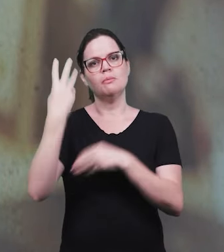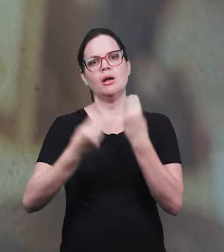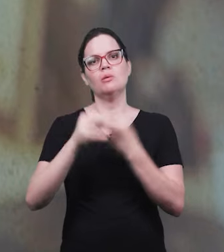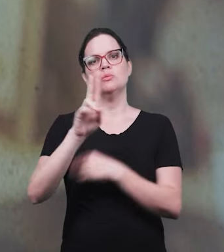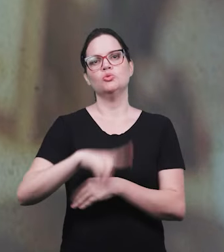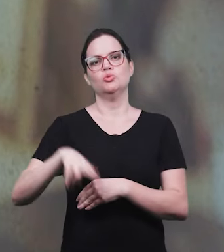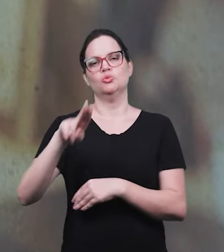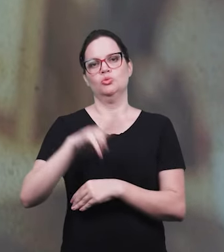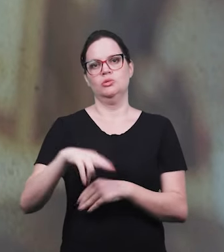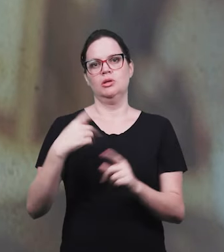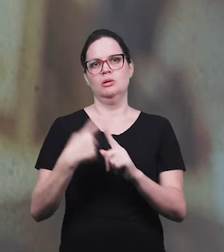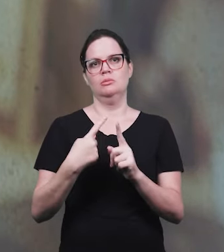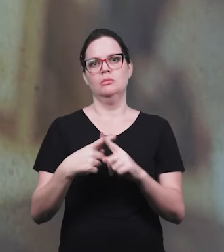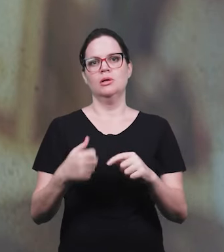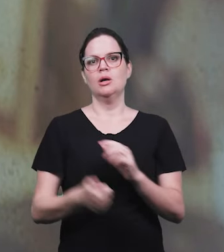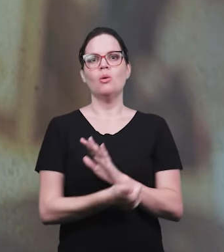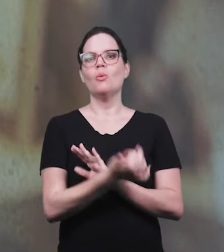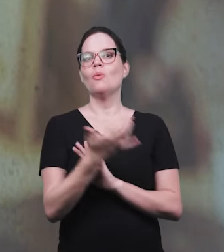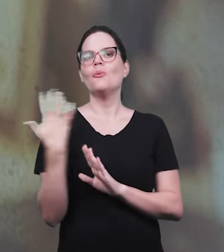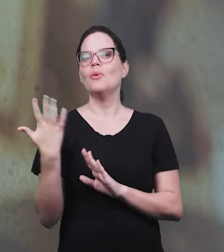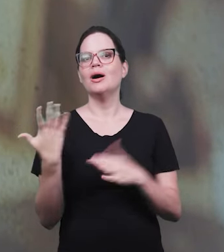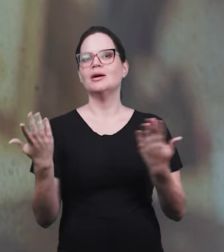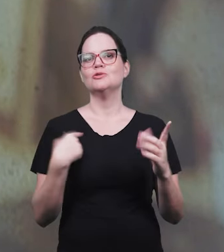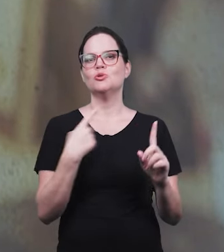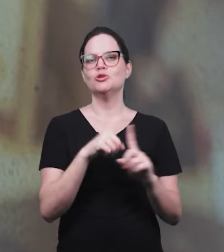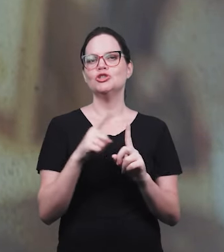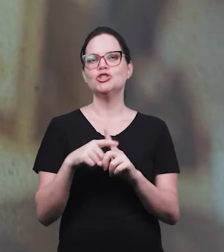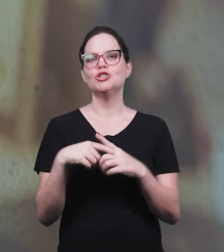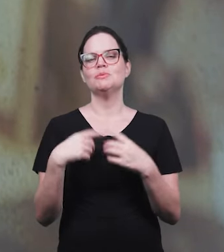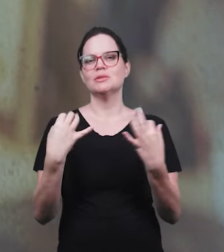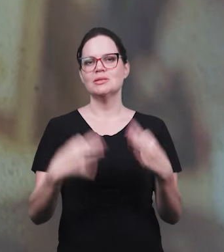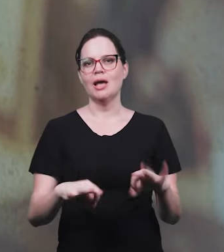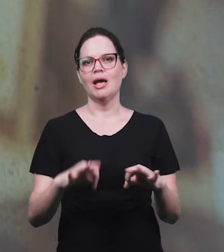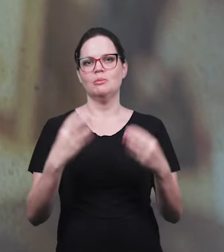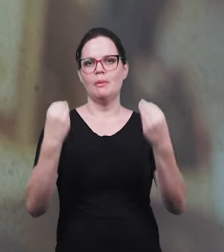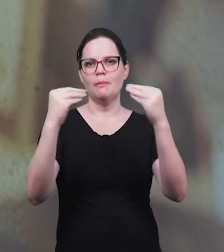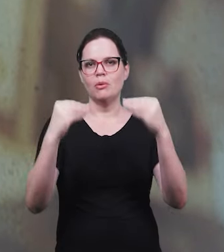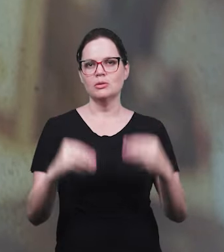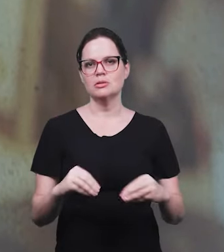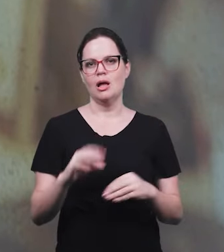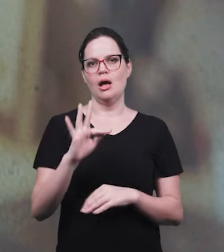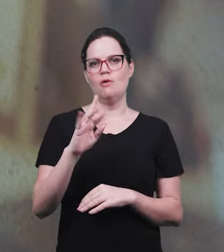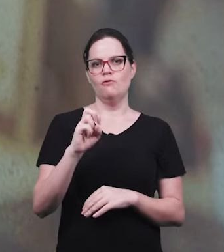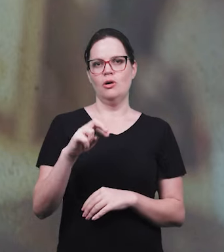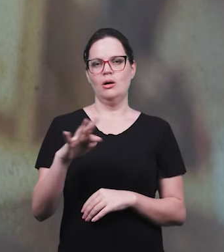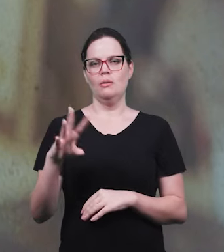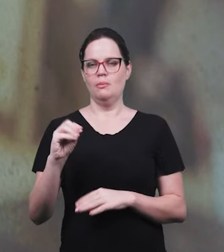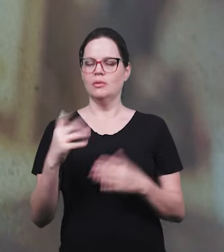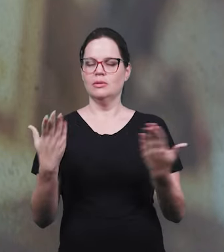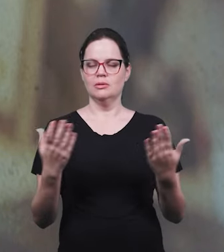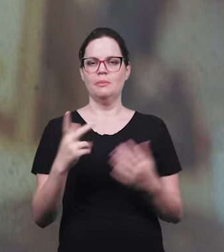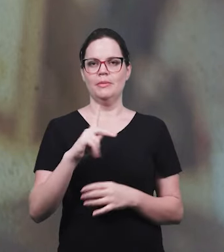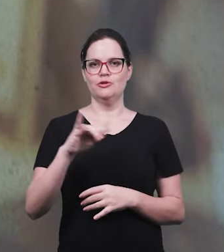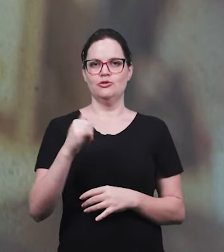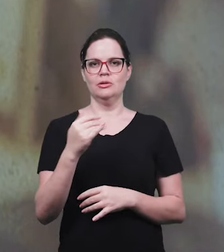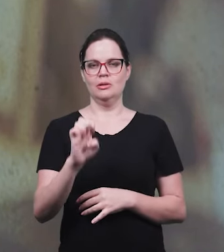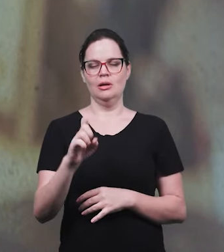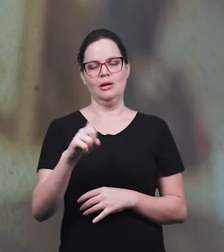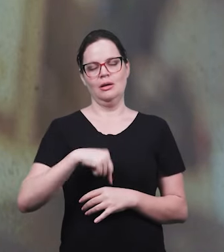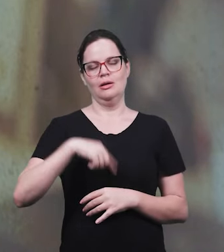tamanho de arquivos que eu tenho que juntar, a um formato específico. Então, o processo judicial eletrônico é uma ferramenta